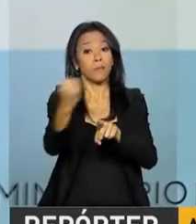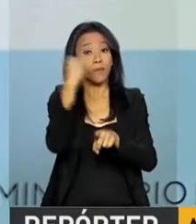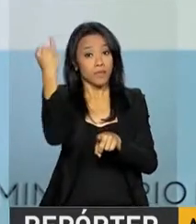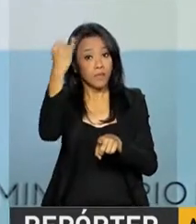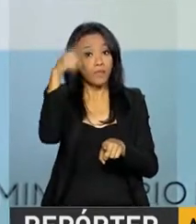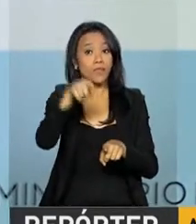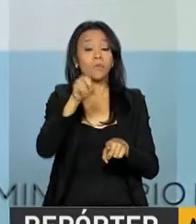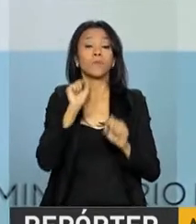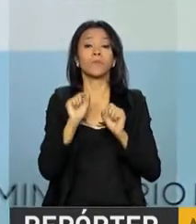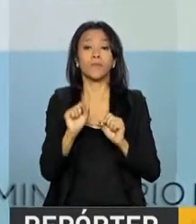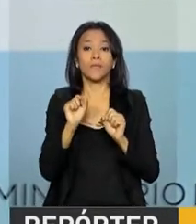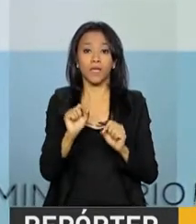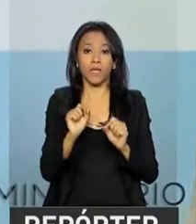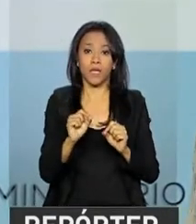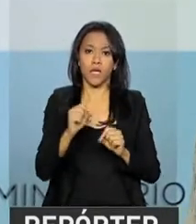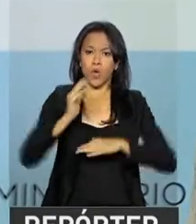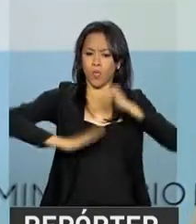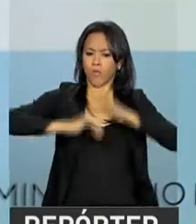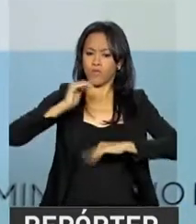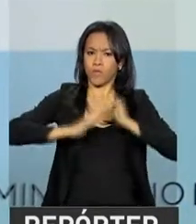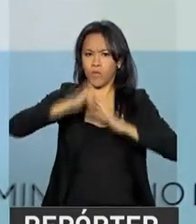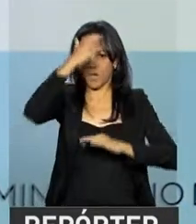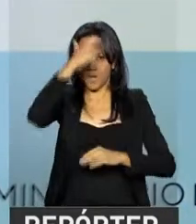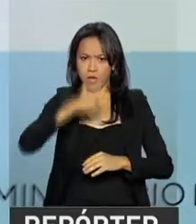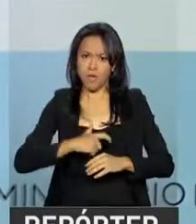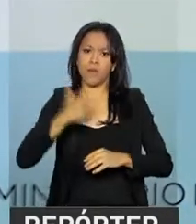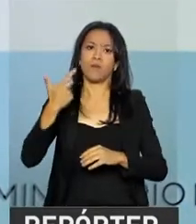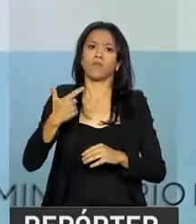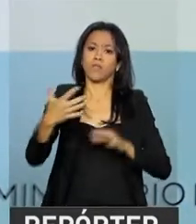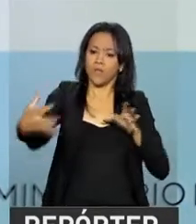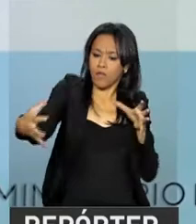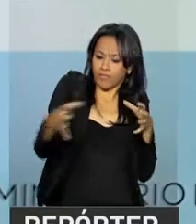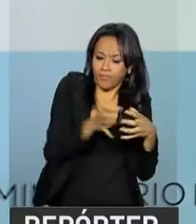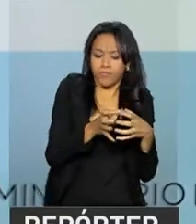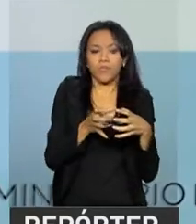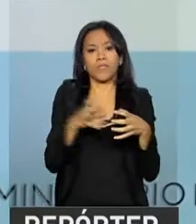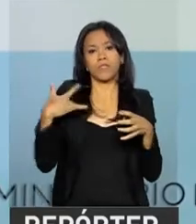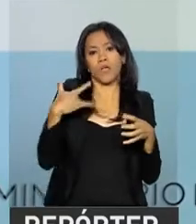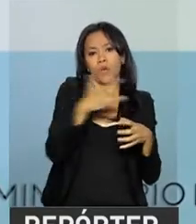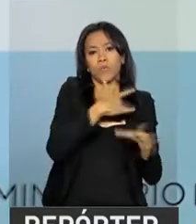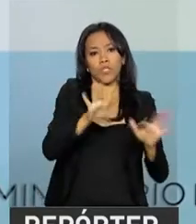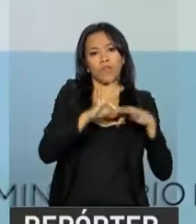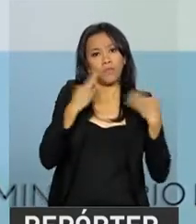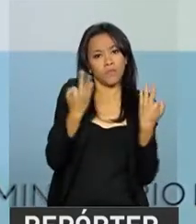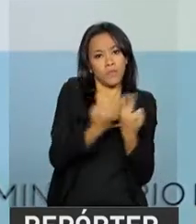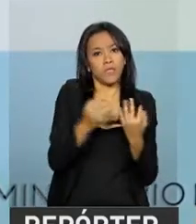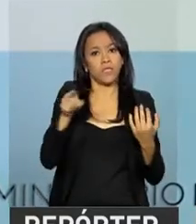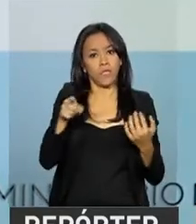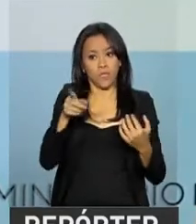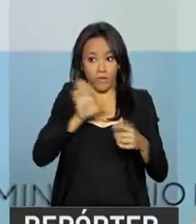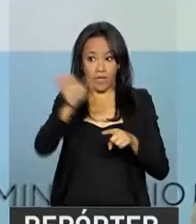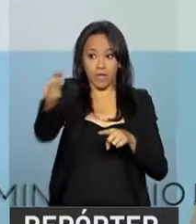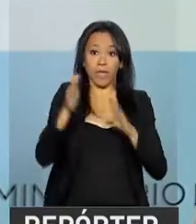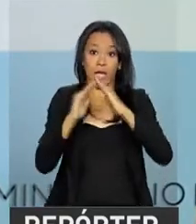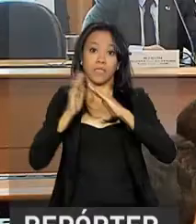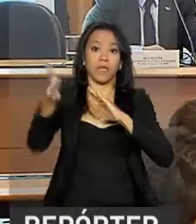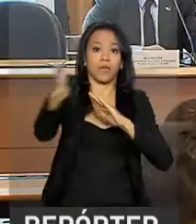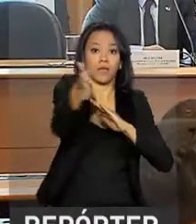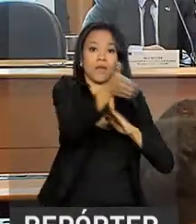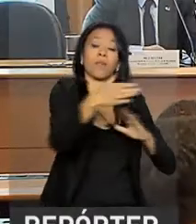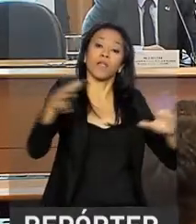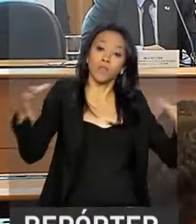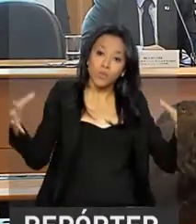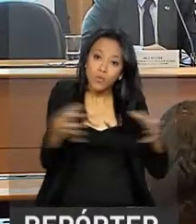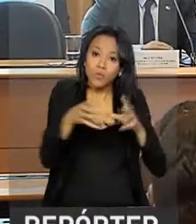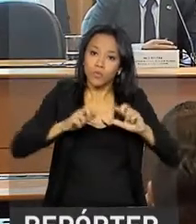incorporando ao agente combate endemias as equipes de saúde da família equipes de atenção básica para que possam atuar em conjunto de acordo